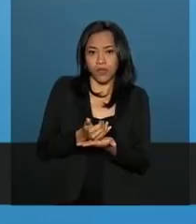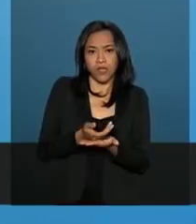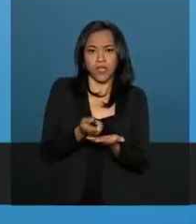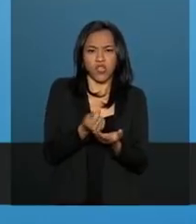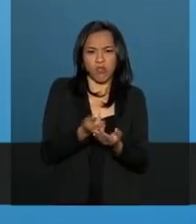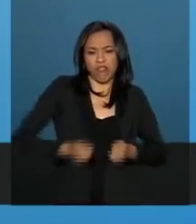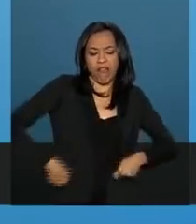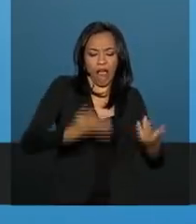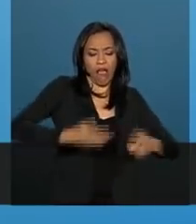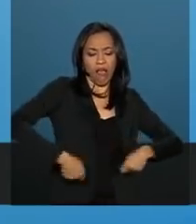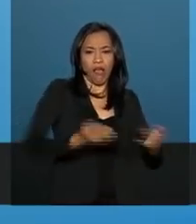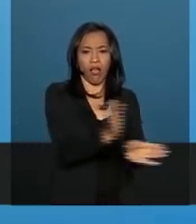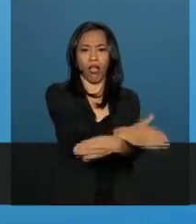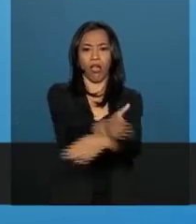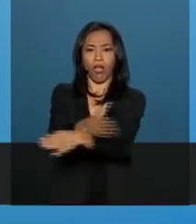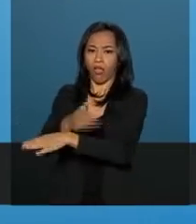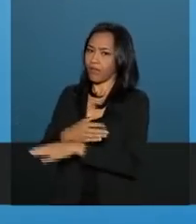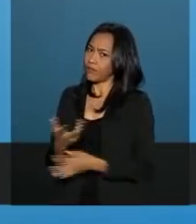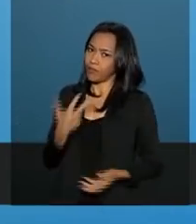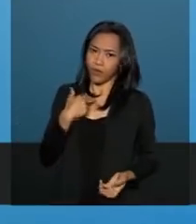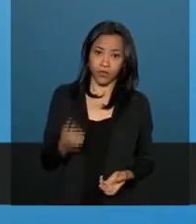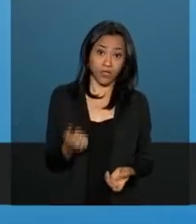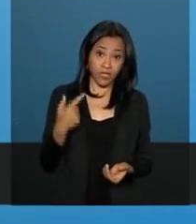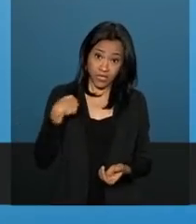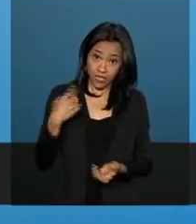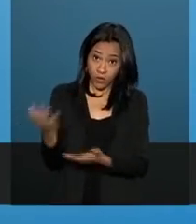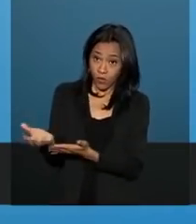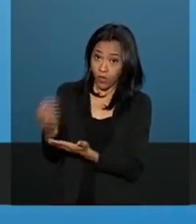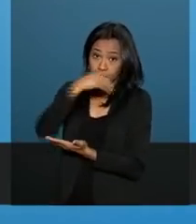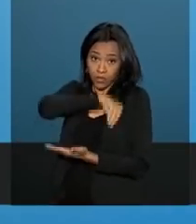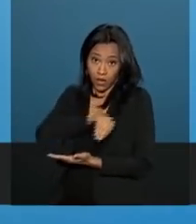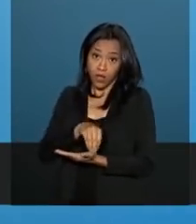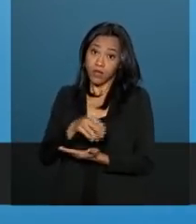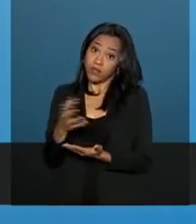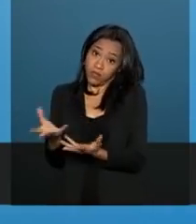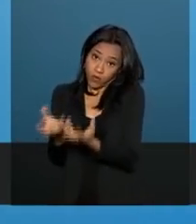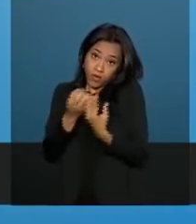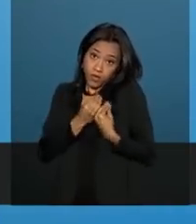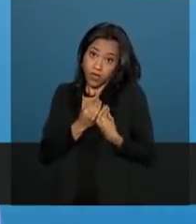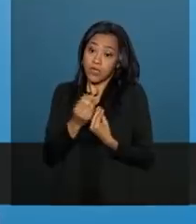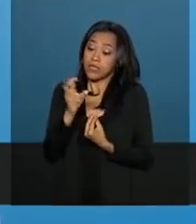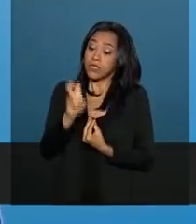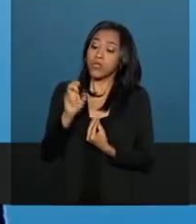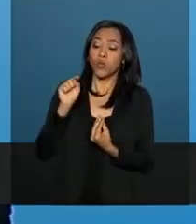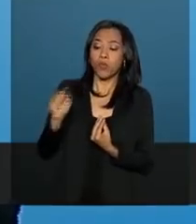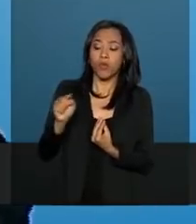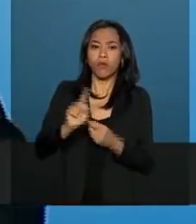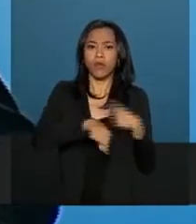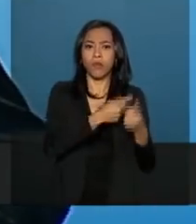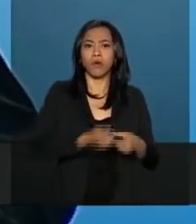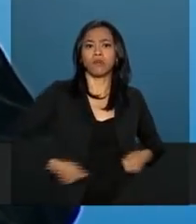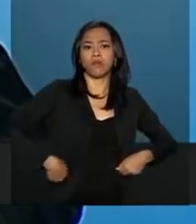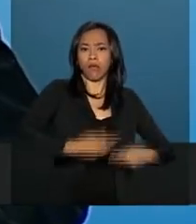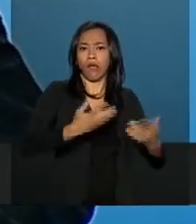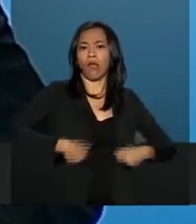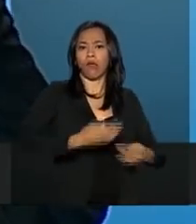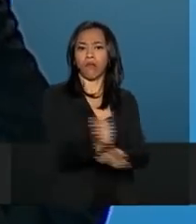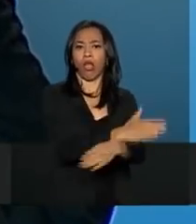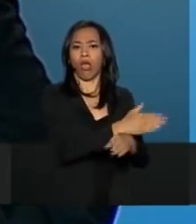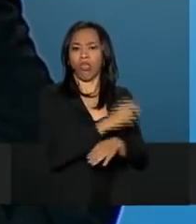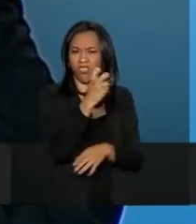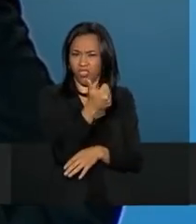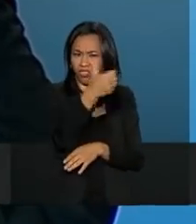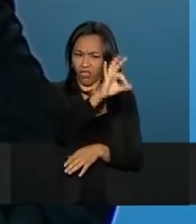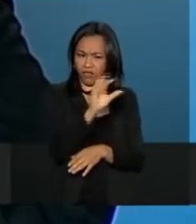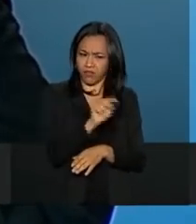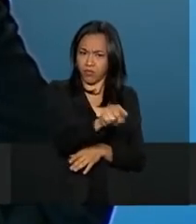casa eu ganho 5 mil e gasto 10 mil, é claro que dali a 6, 7 meses tem um grande problema. A